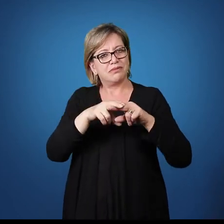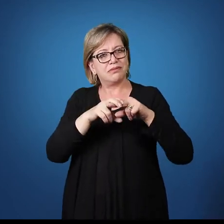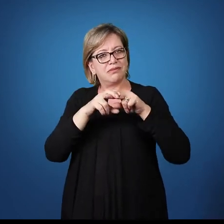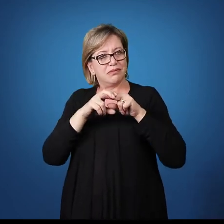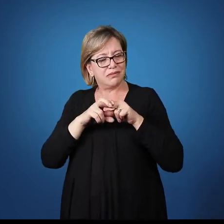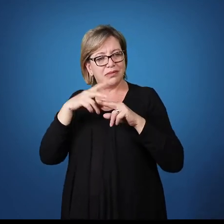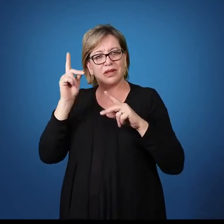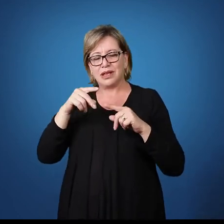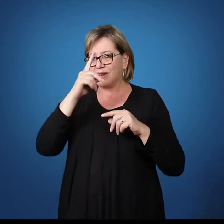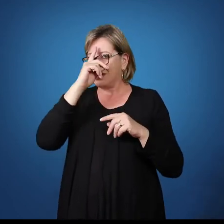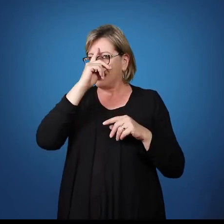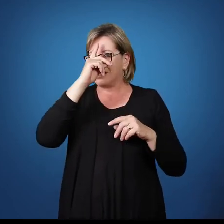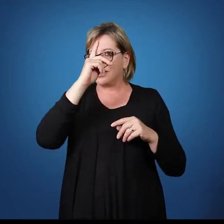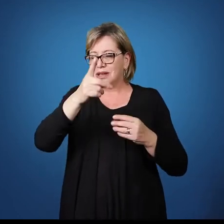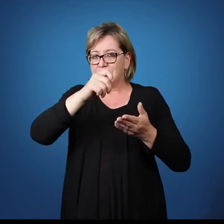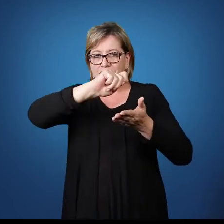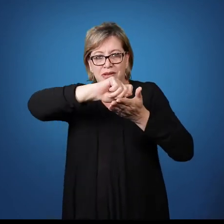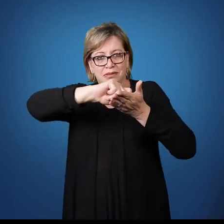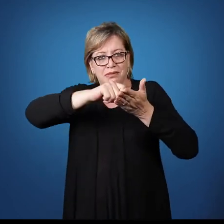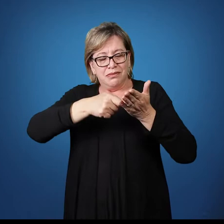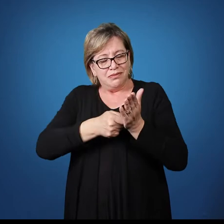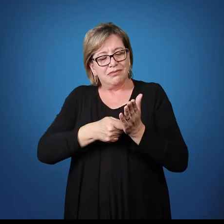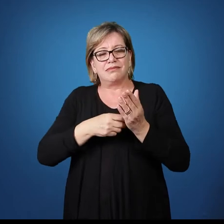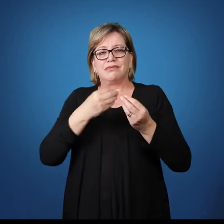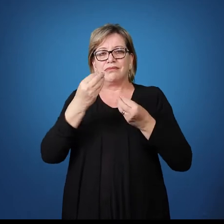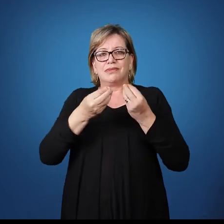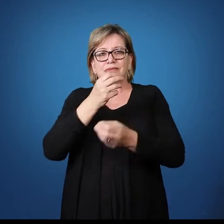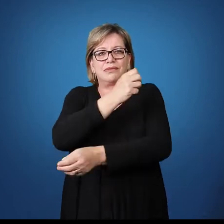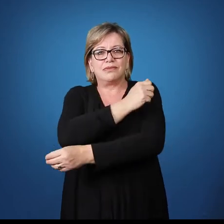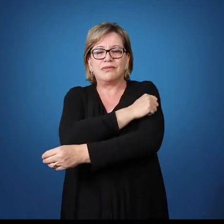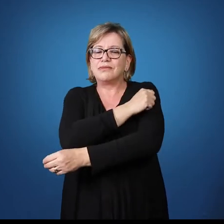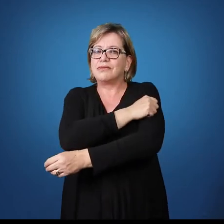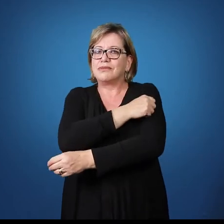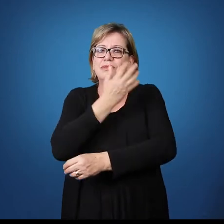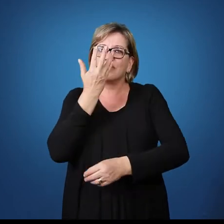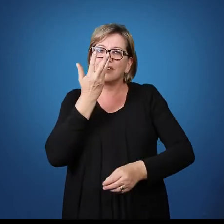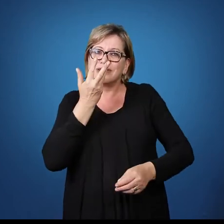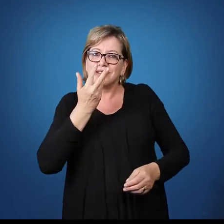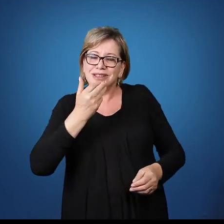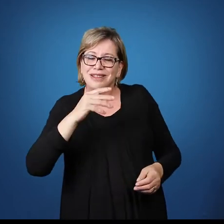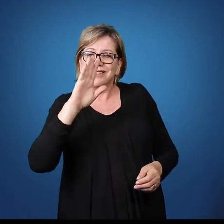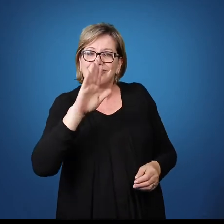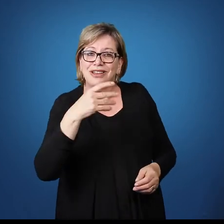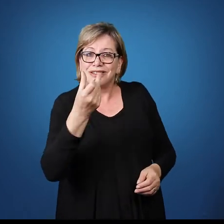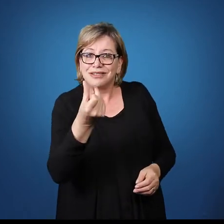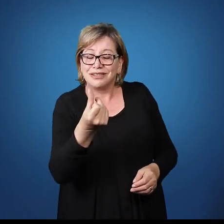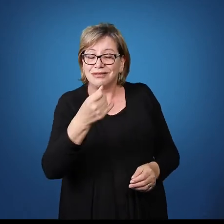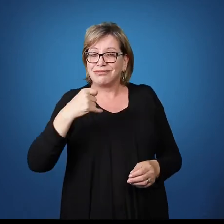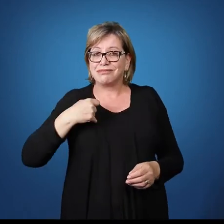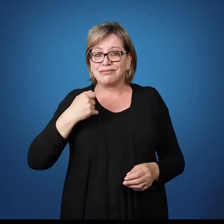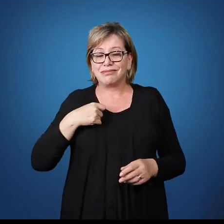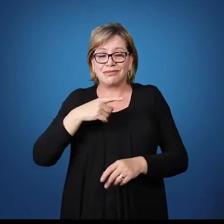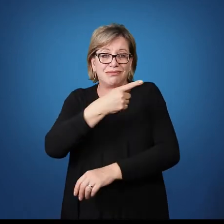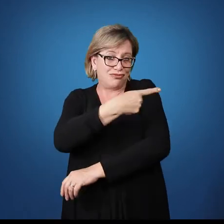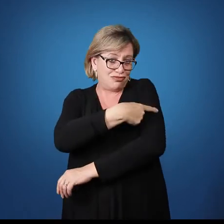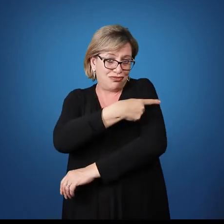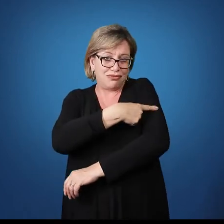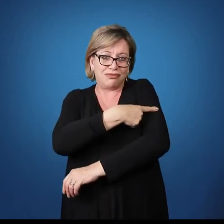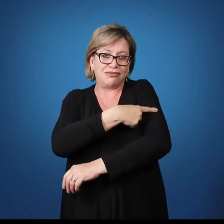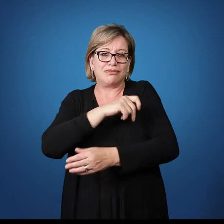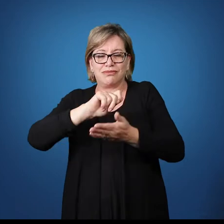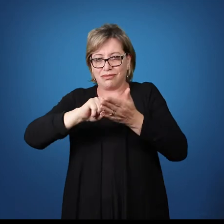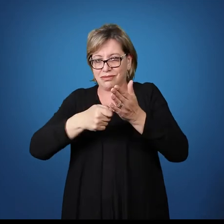é obrigatória a matrícula, né, dos alunos, das crianças, já com 6 anos de idade, no primeiro ano do